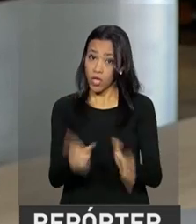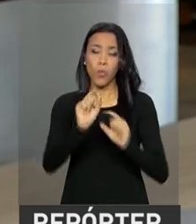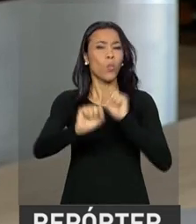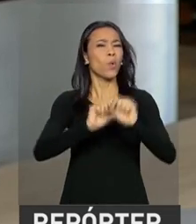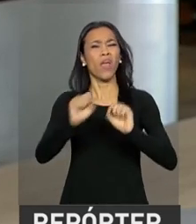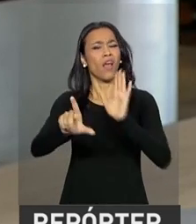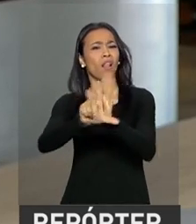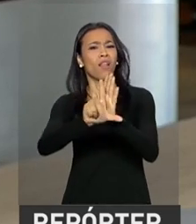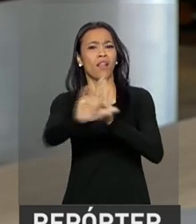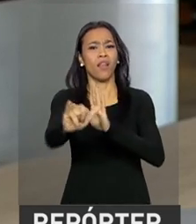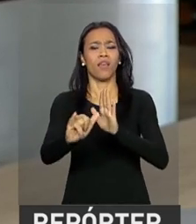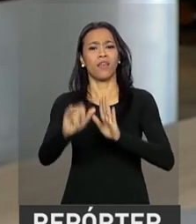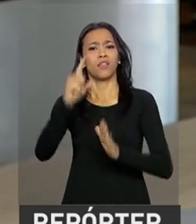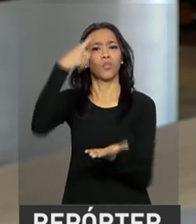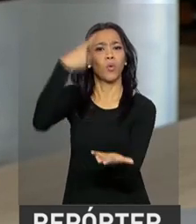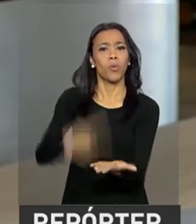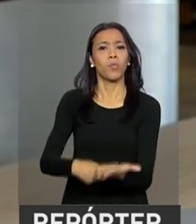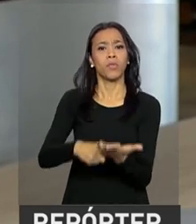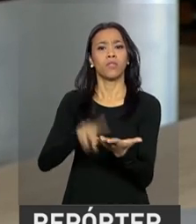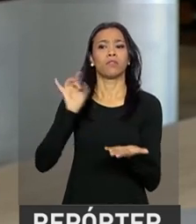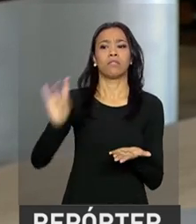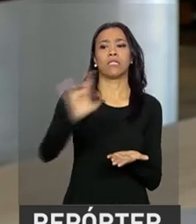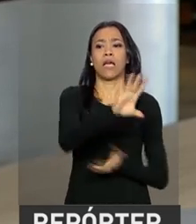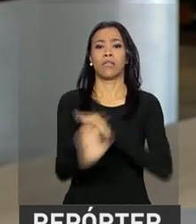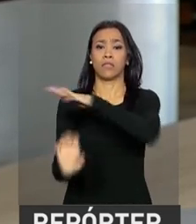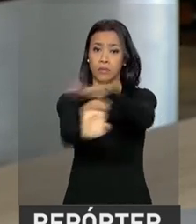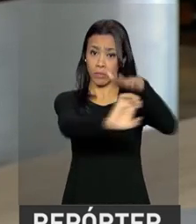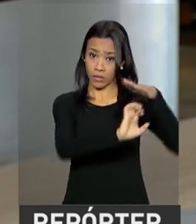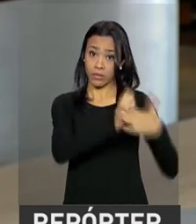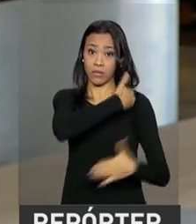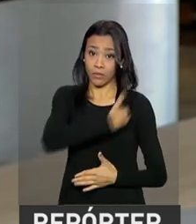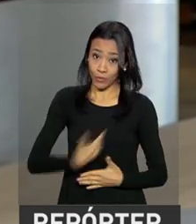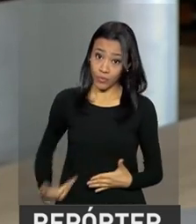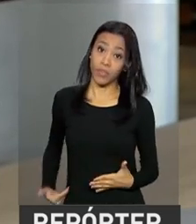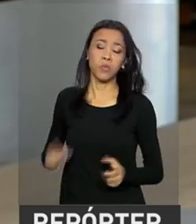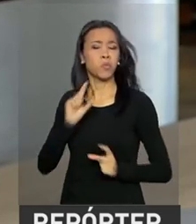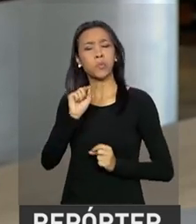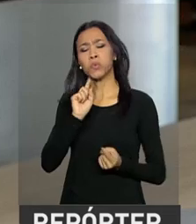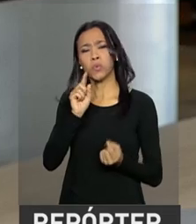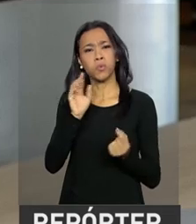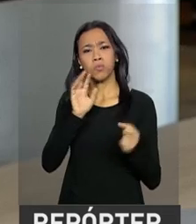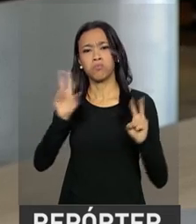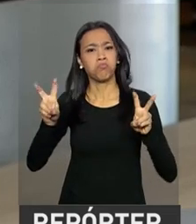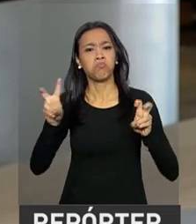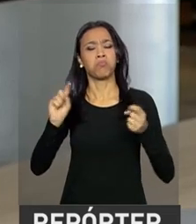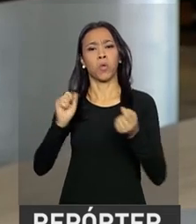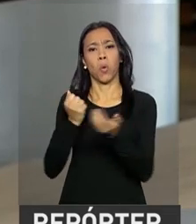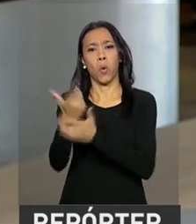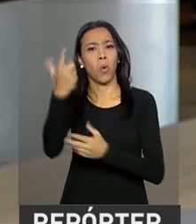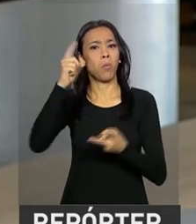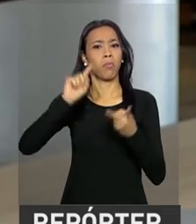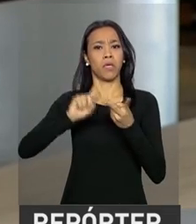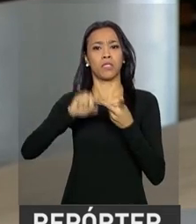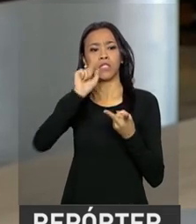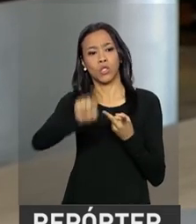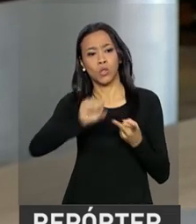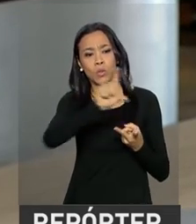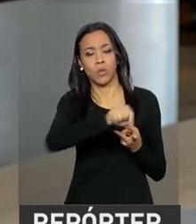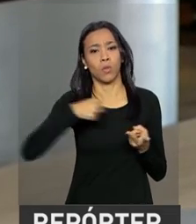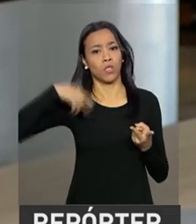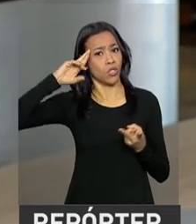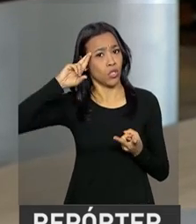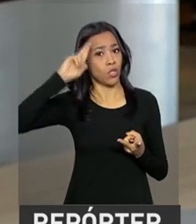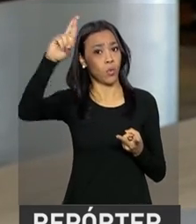estatais essa lei que traz critérios mais rígidos aí para compras para licitações e também para nomeação de